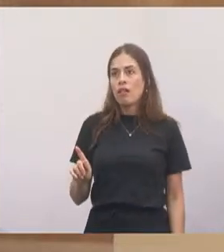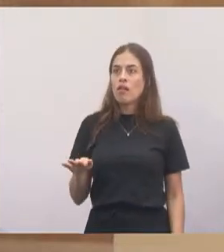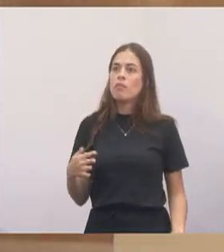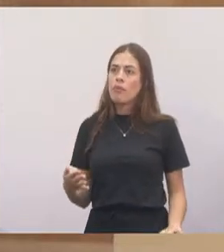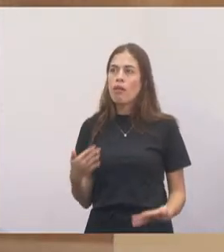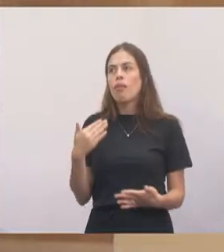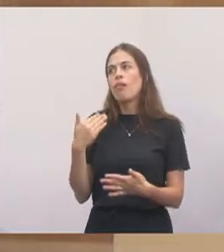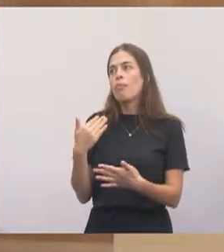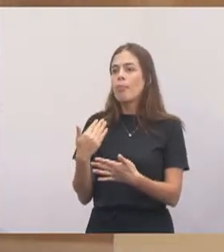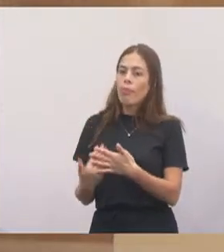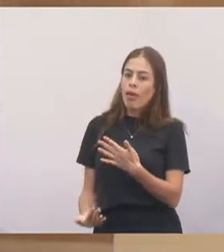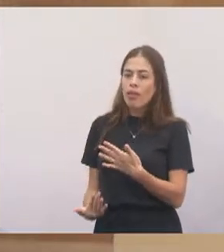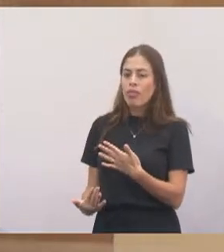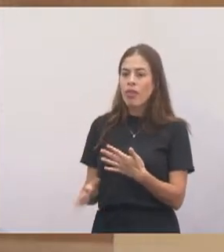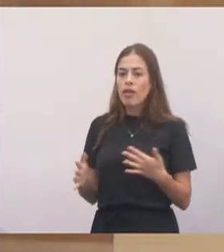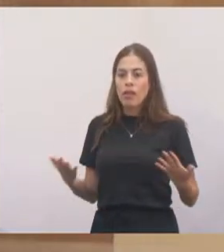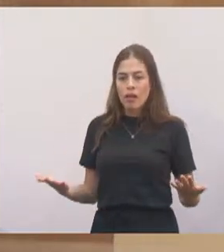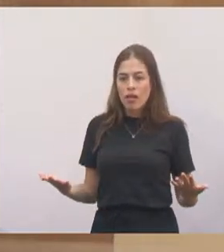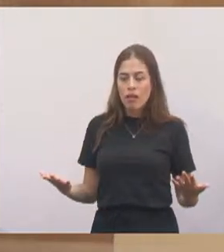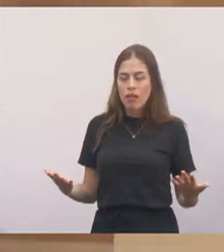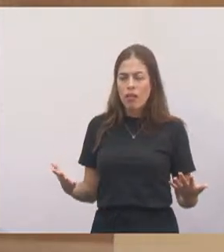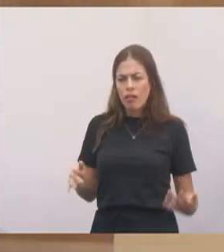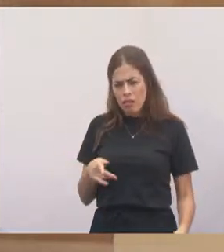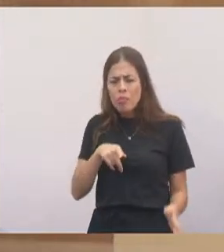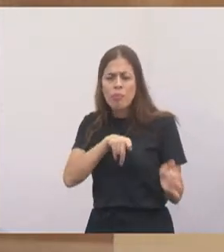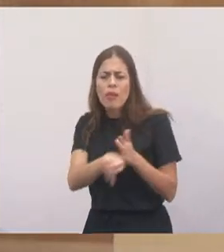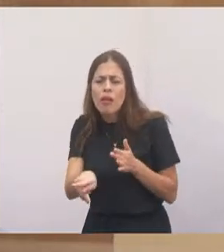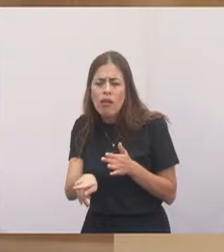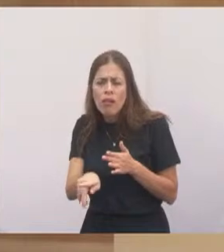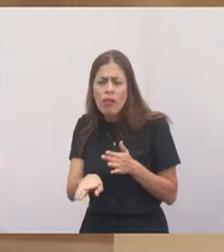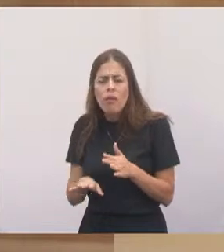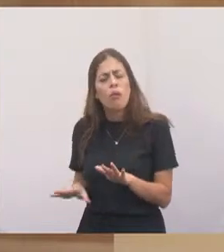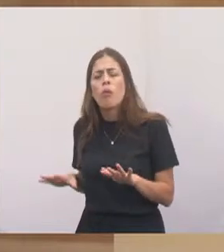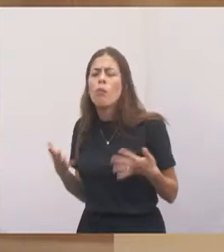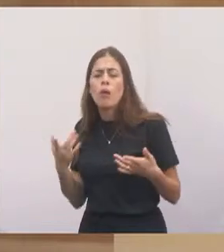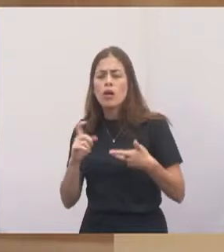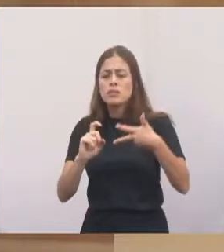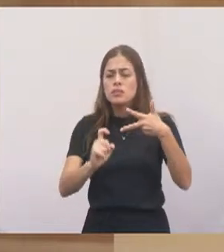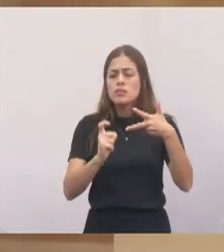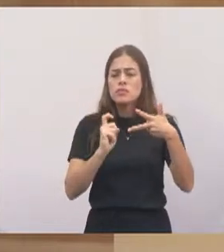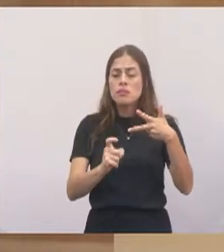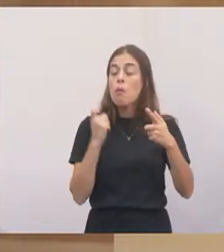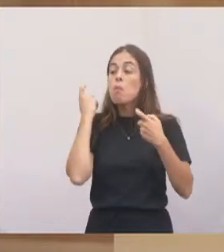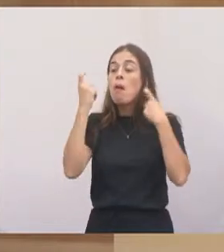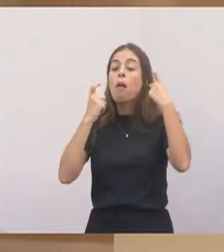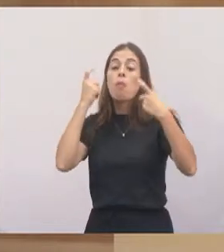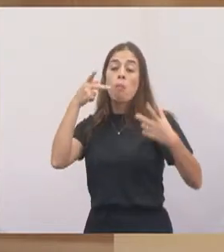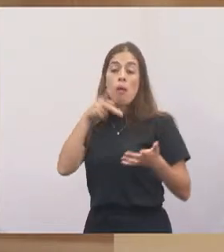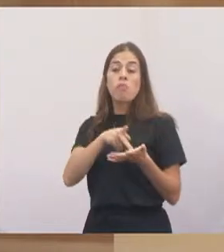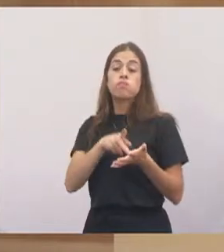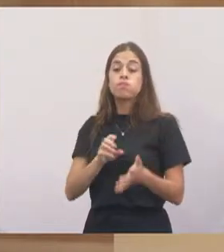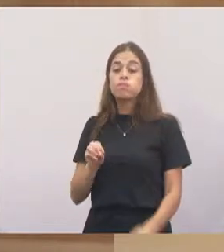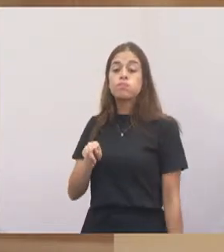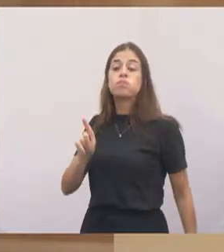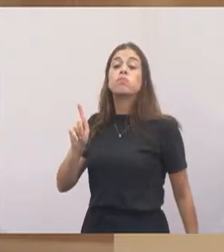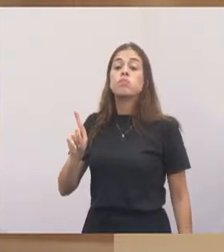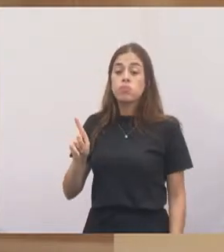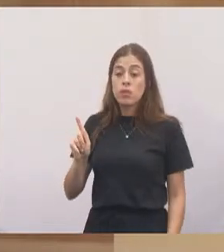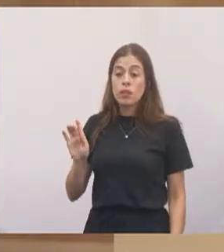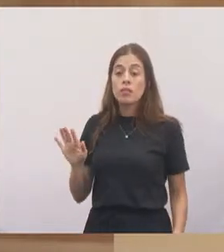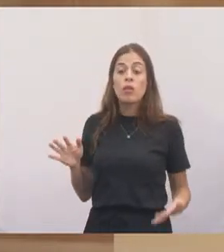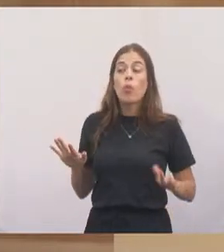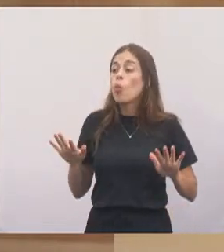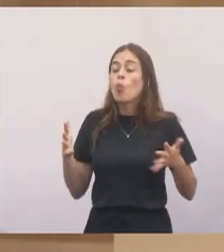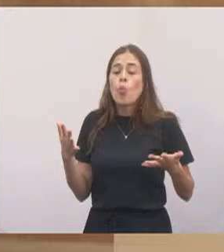ser prejudicadas. Aí eu pergunto, quando que o Executivo se preocupou com as ONGs? Quando que se preocupou